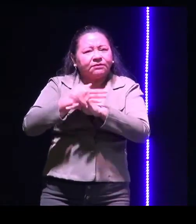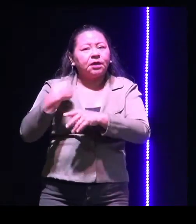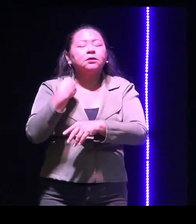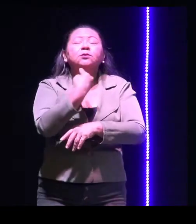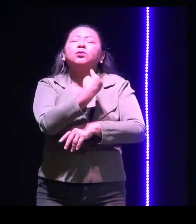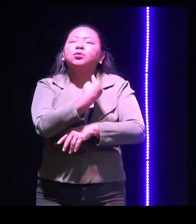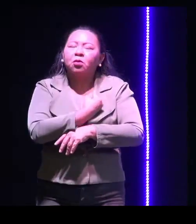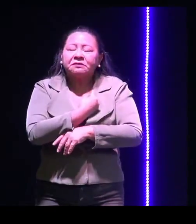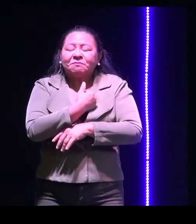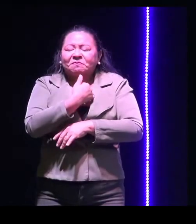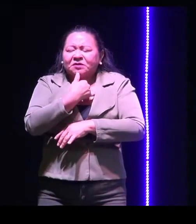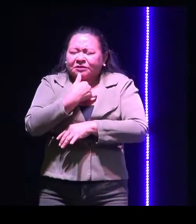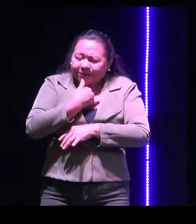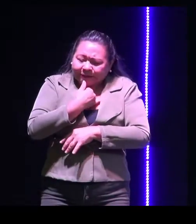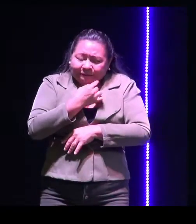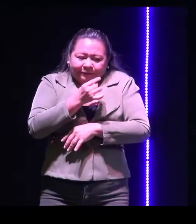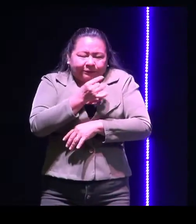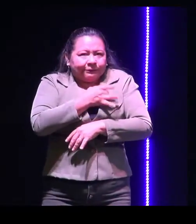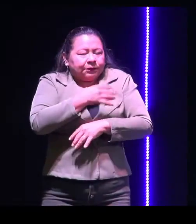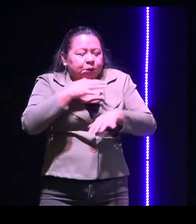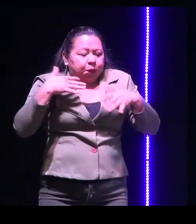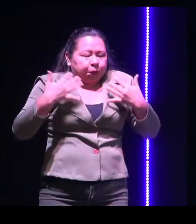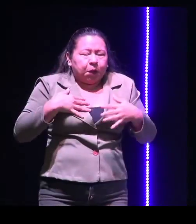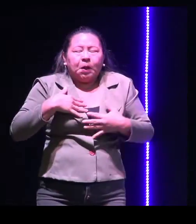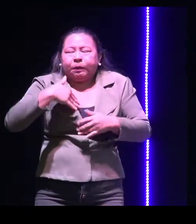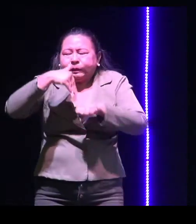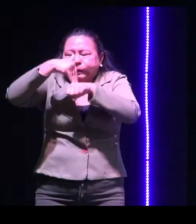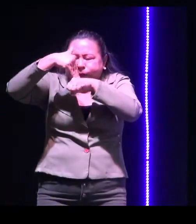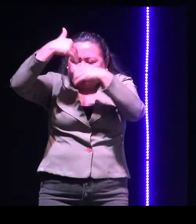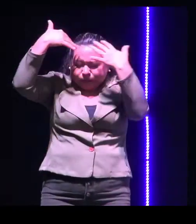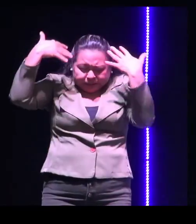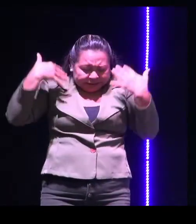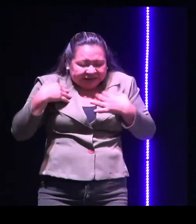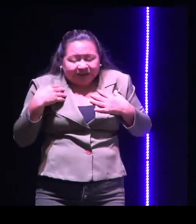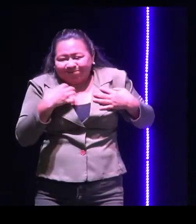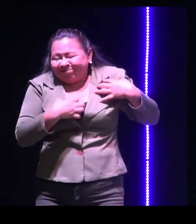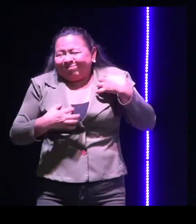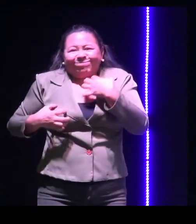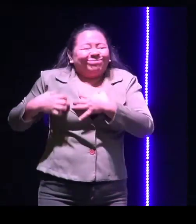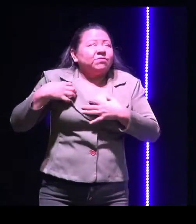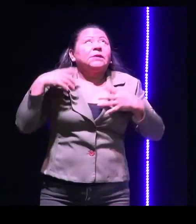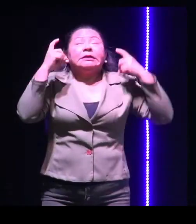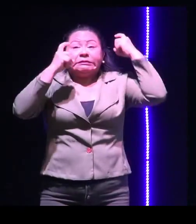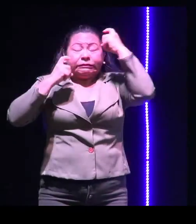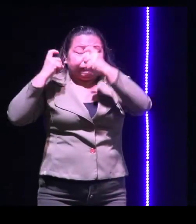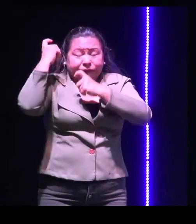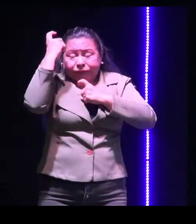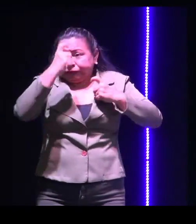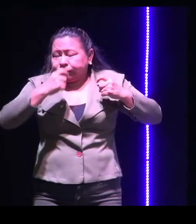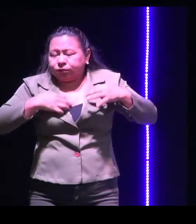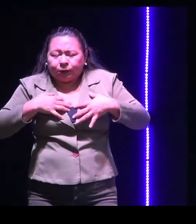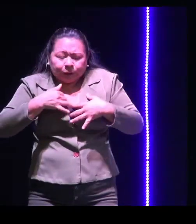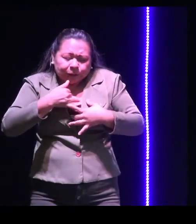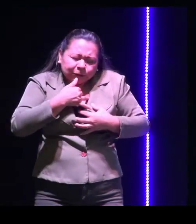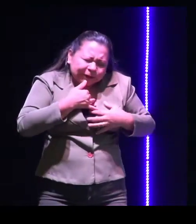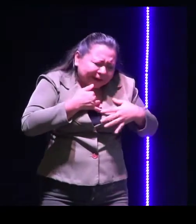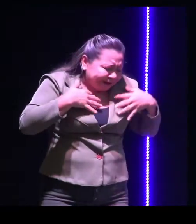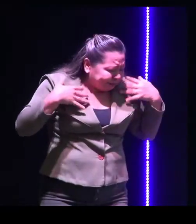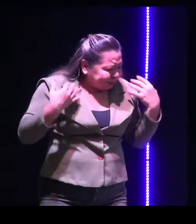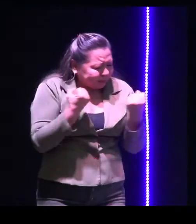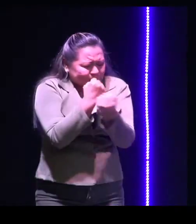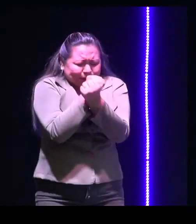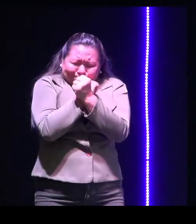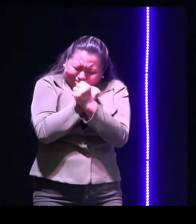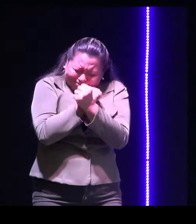nós tristeza, medo, culpa, angústia, desespero, solidão,